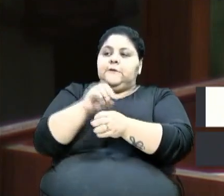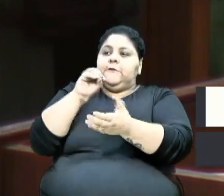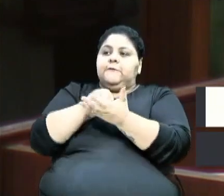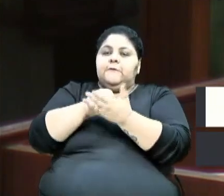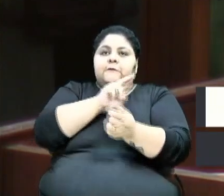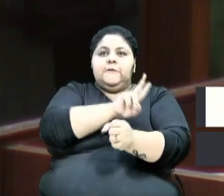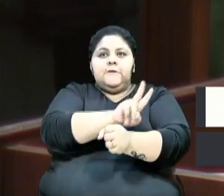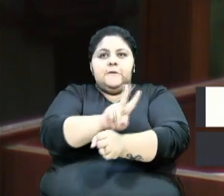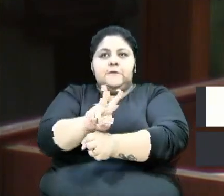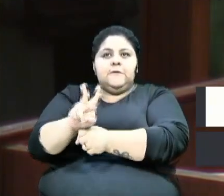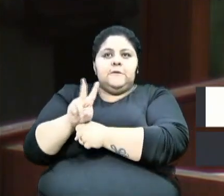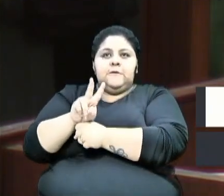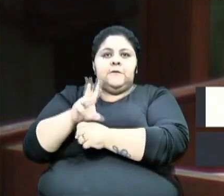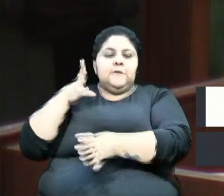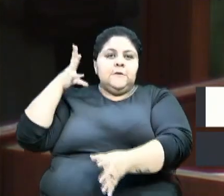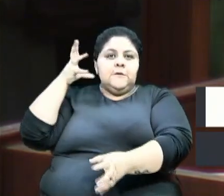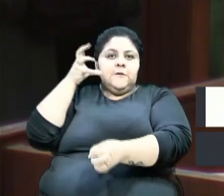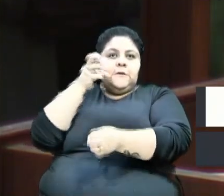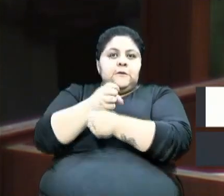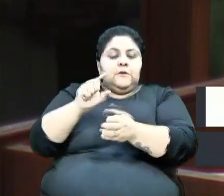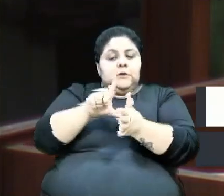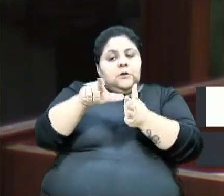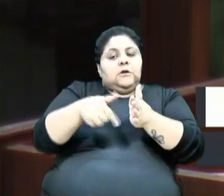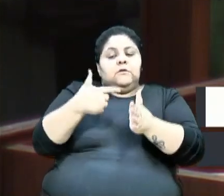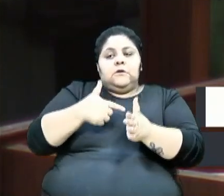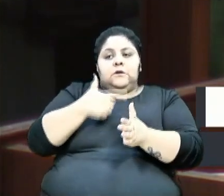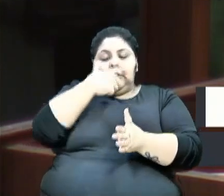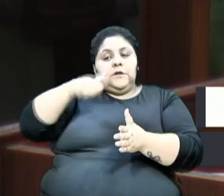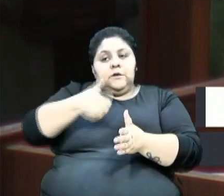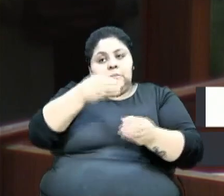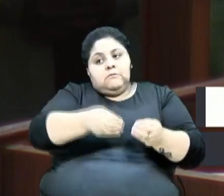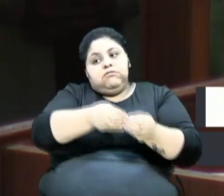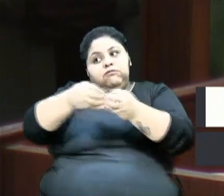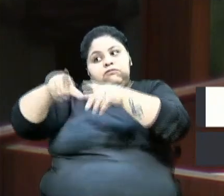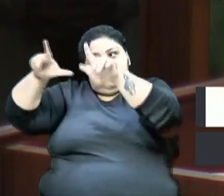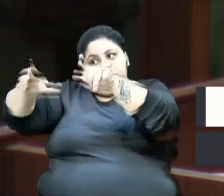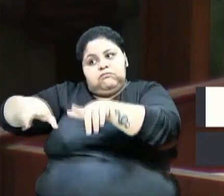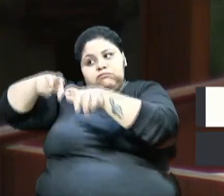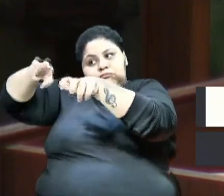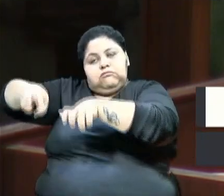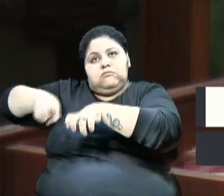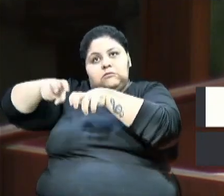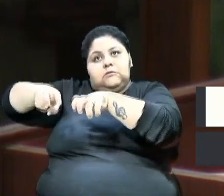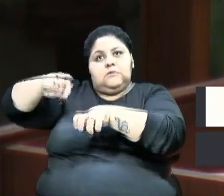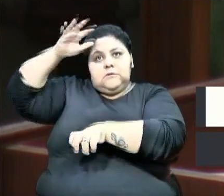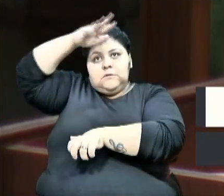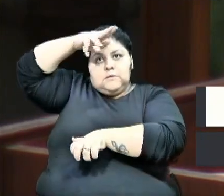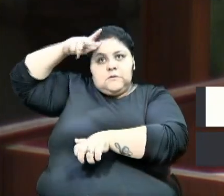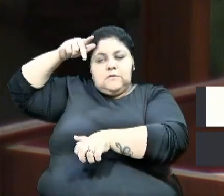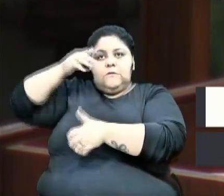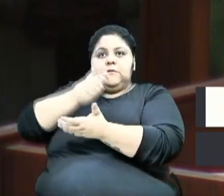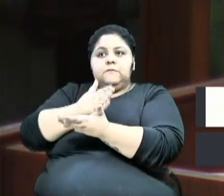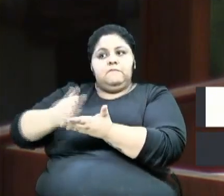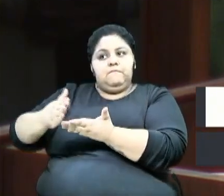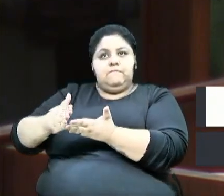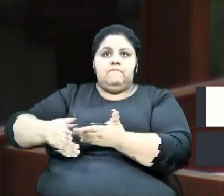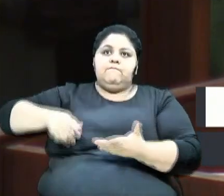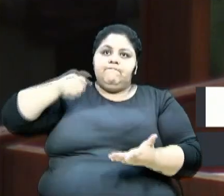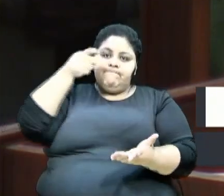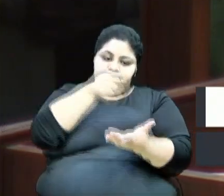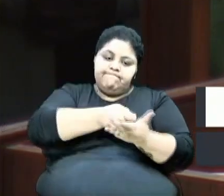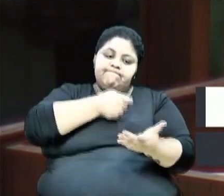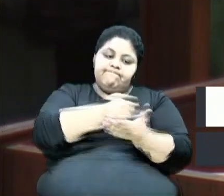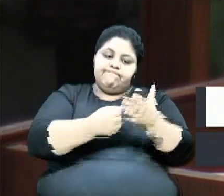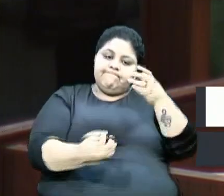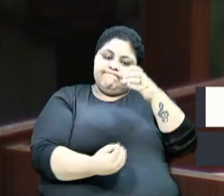abrigávamos, decidimos entregar a chácara para a prefeitura assumir. Seguimos trabalhando e lutando. Lutamos contra a criação